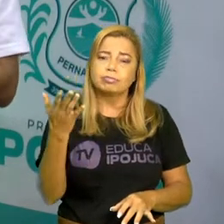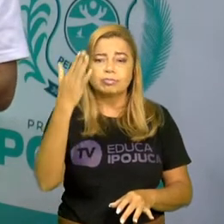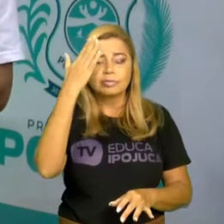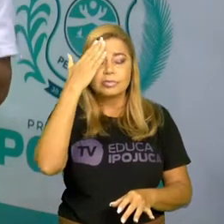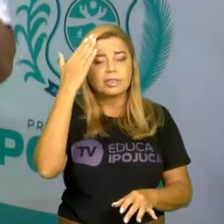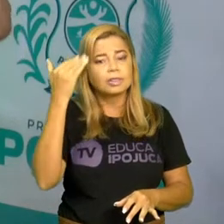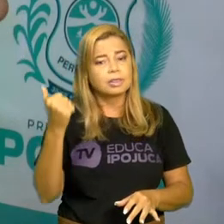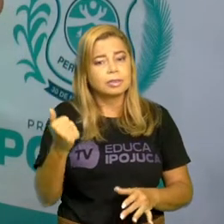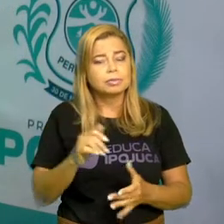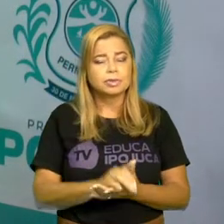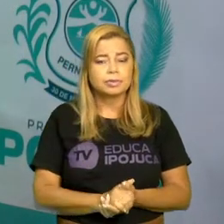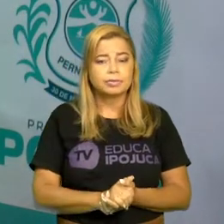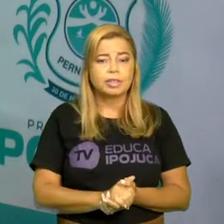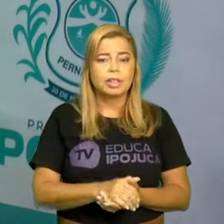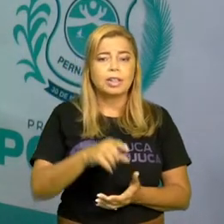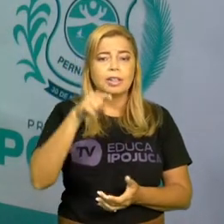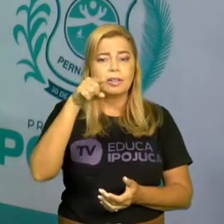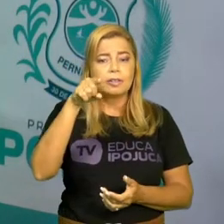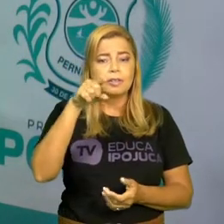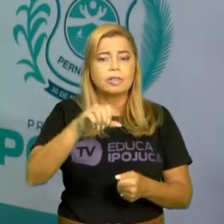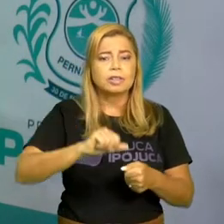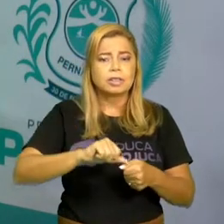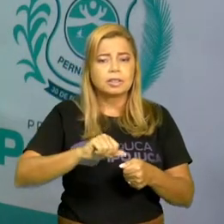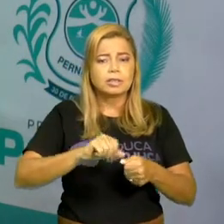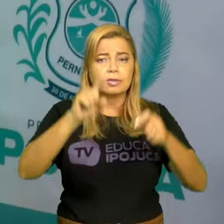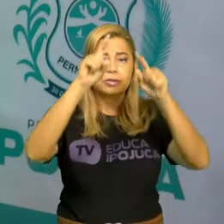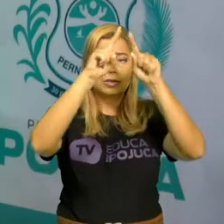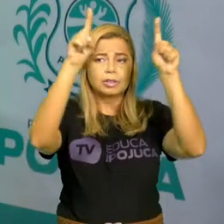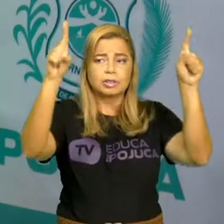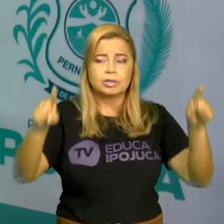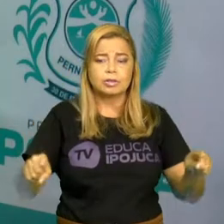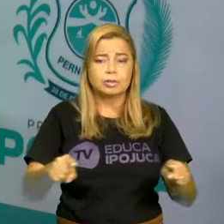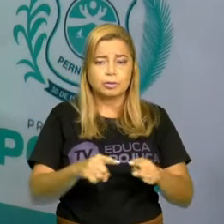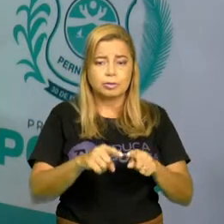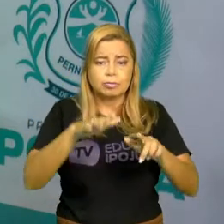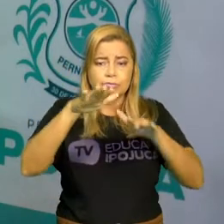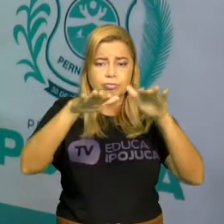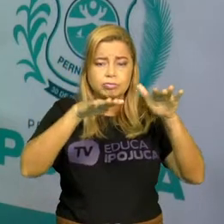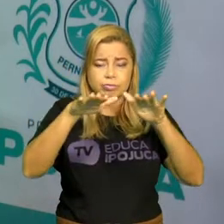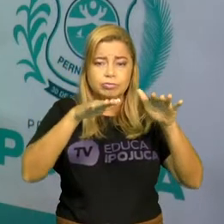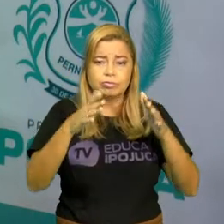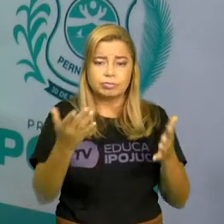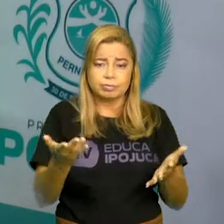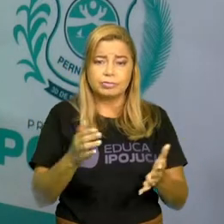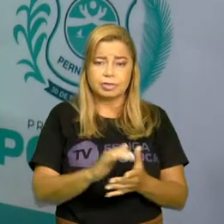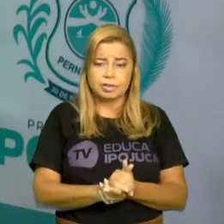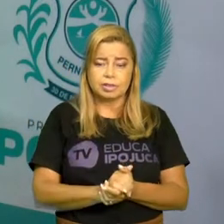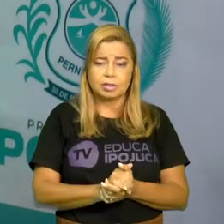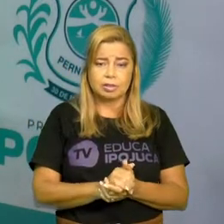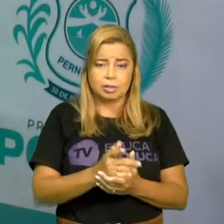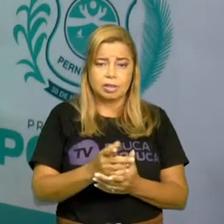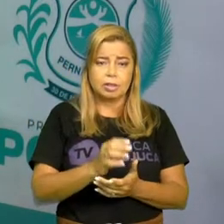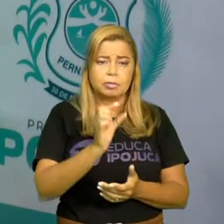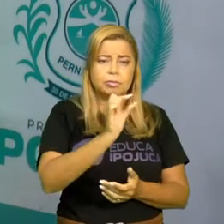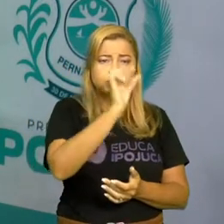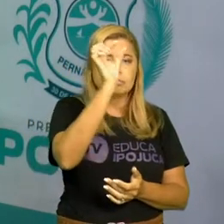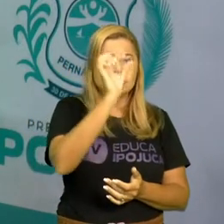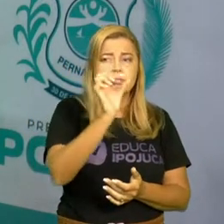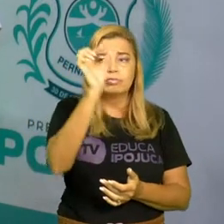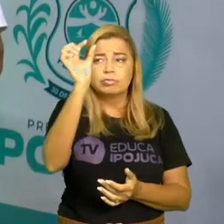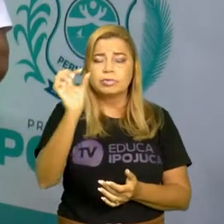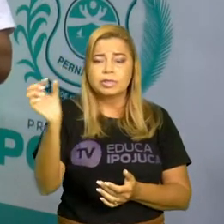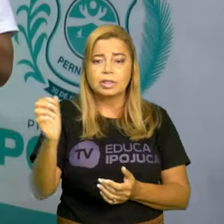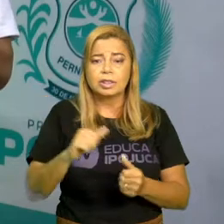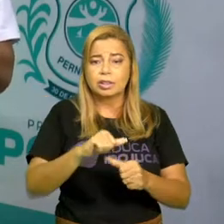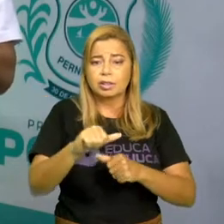fez o desafio, pelo quadro valor de lugar, e começou a mexer naquelas fichinhas que foi pedido para você fazer, aí